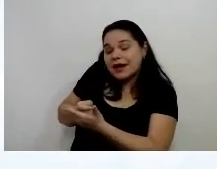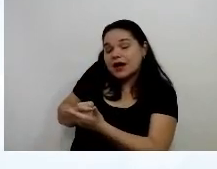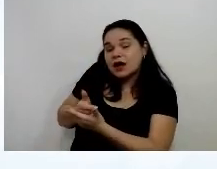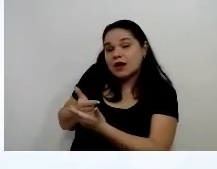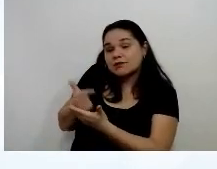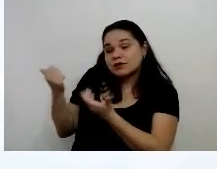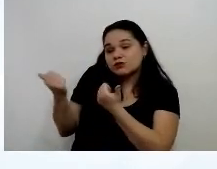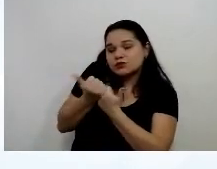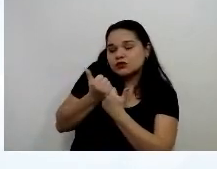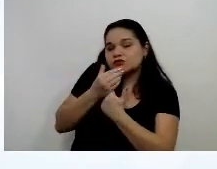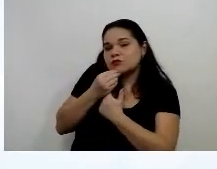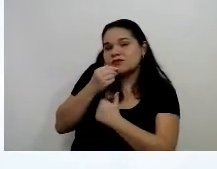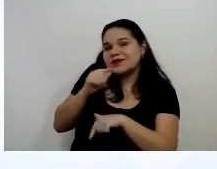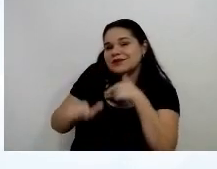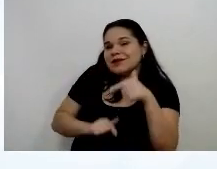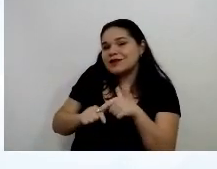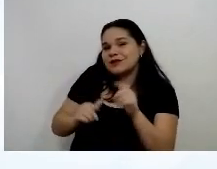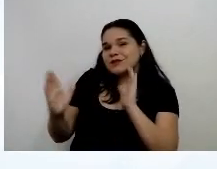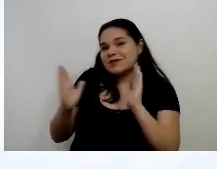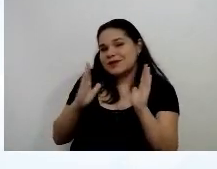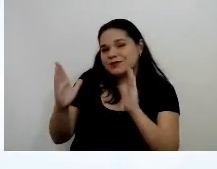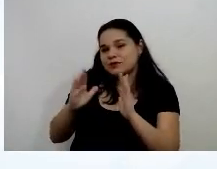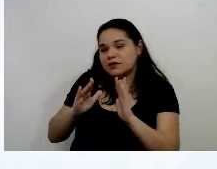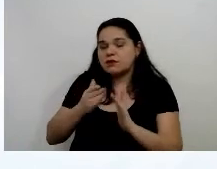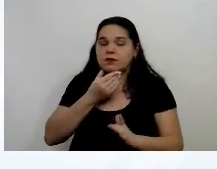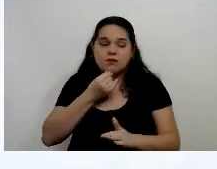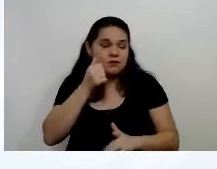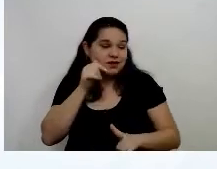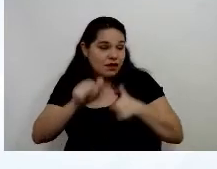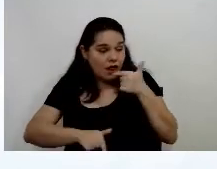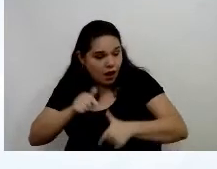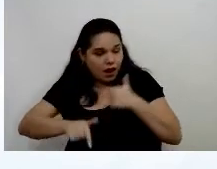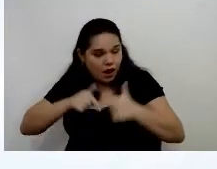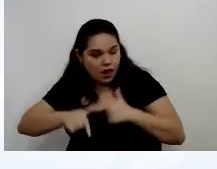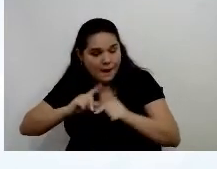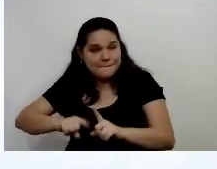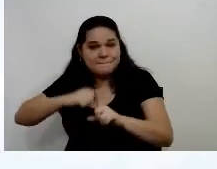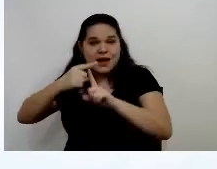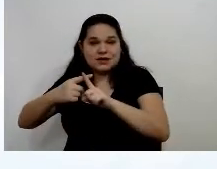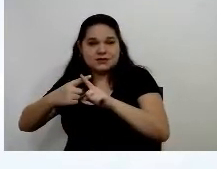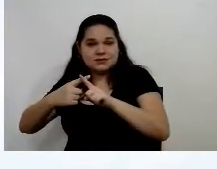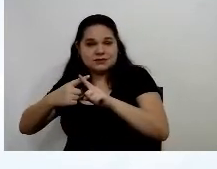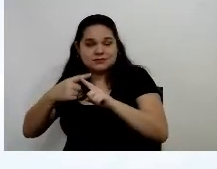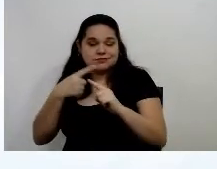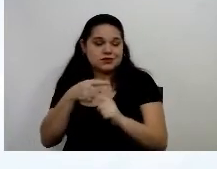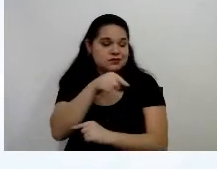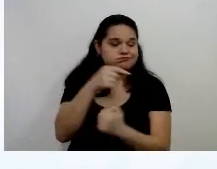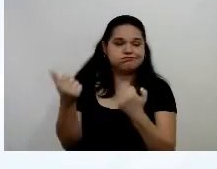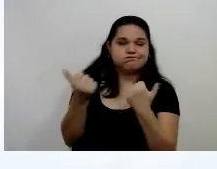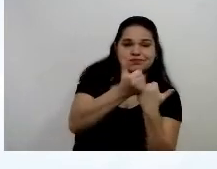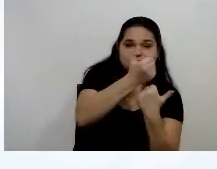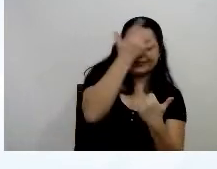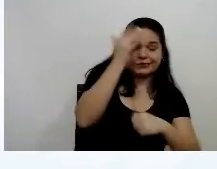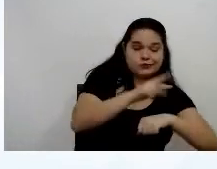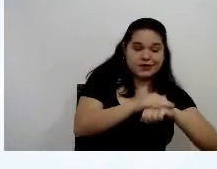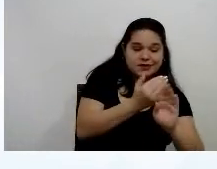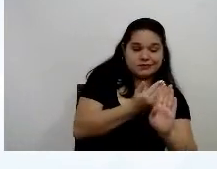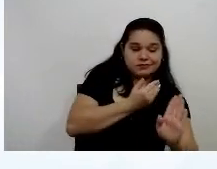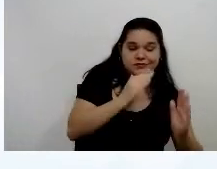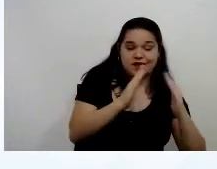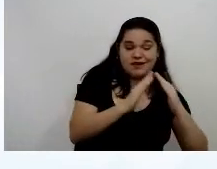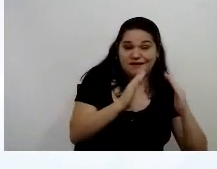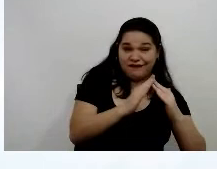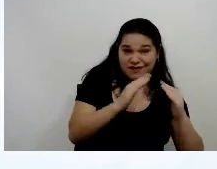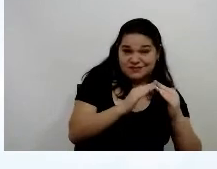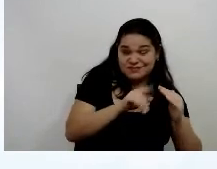uma preocupação que nós temos, e eu acho que aí nós temos que ter medidas mais drásticas. O companheiro Grilo deve estar aí